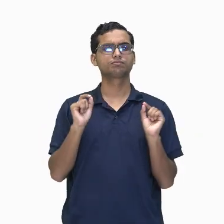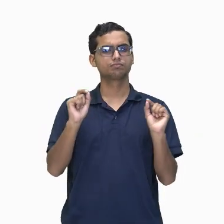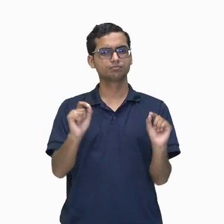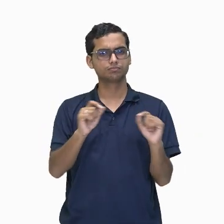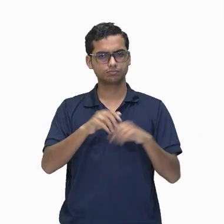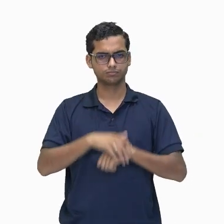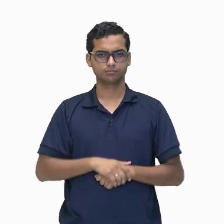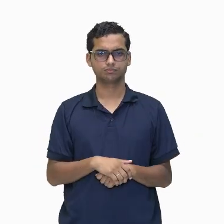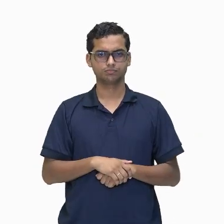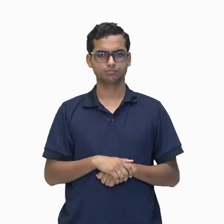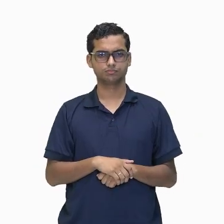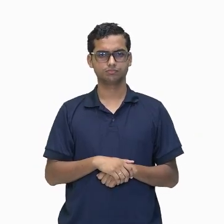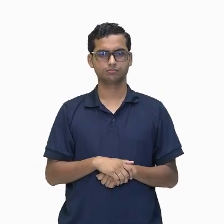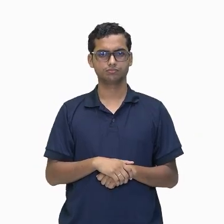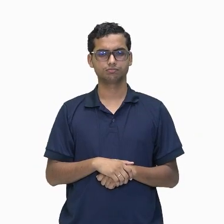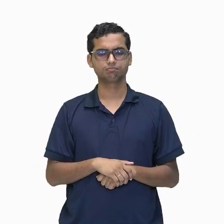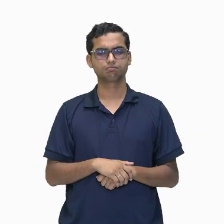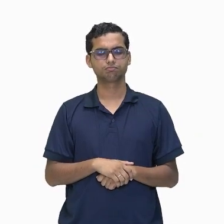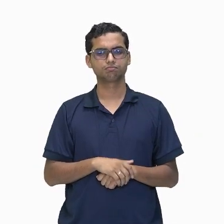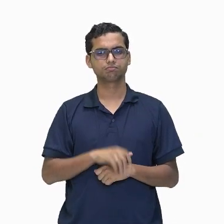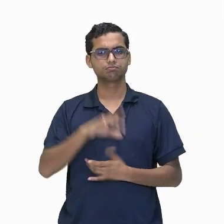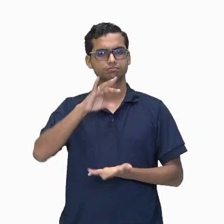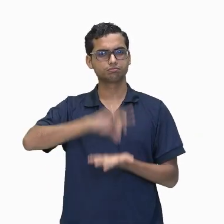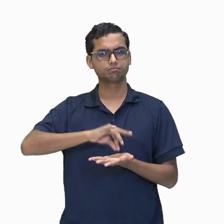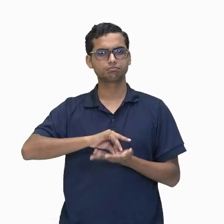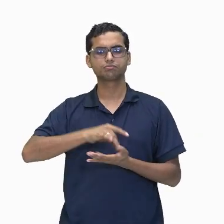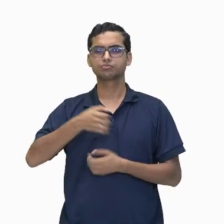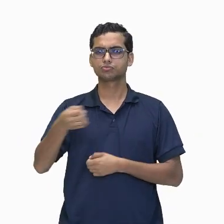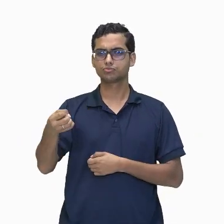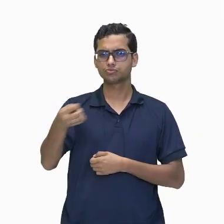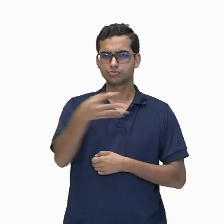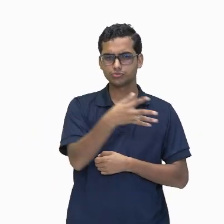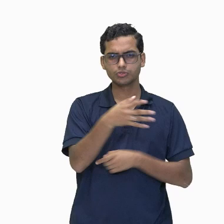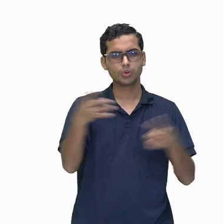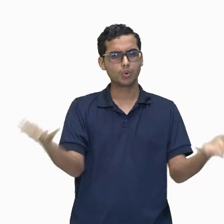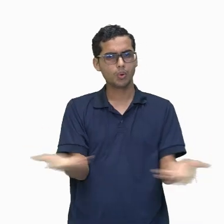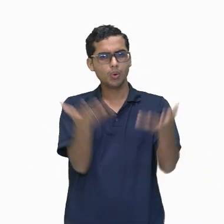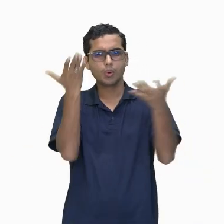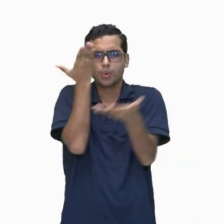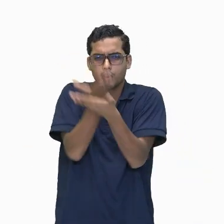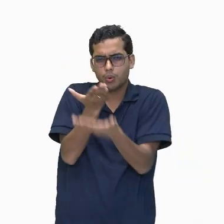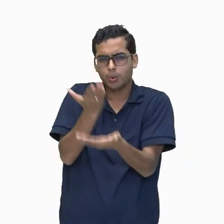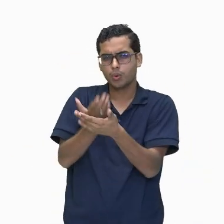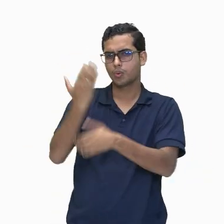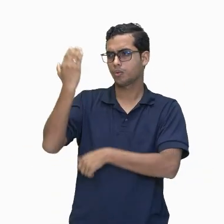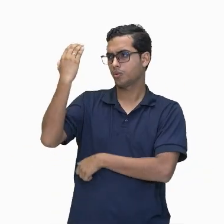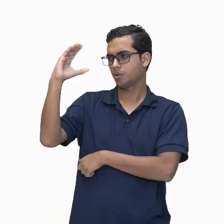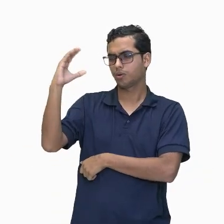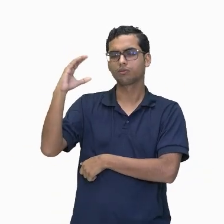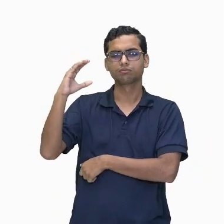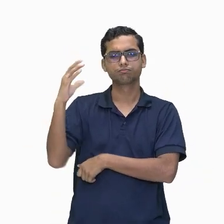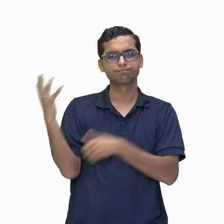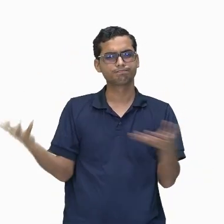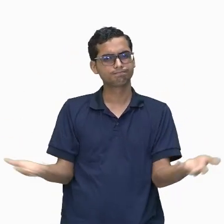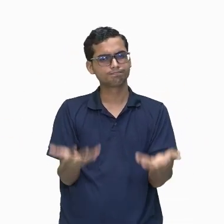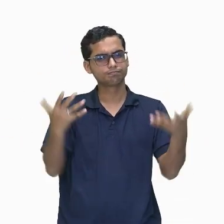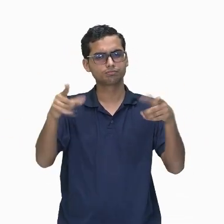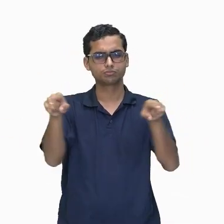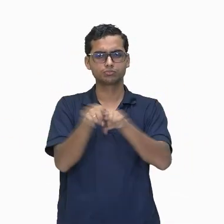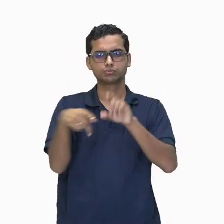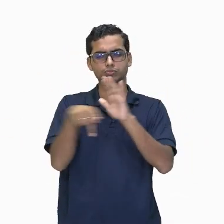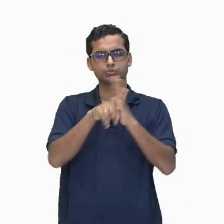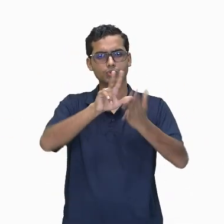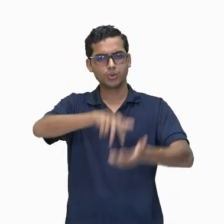propulsionar um espírito de renovação e também incentivo aos estudos científicos. O antropocentrismo